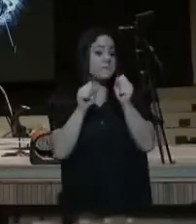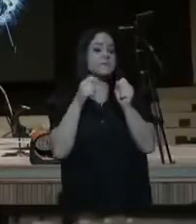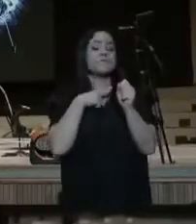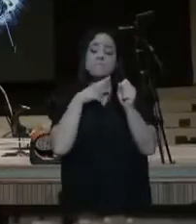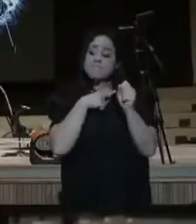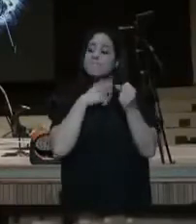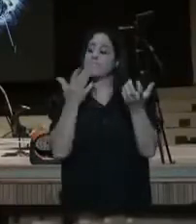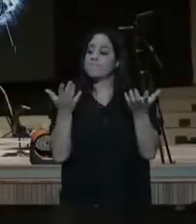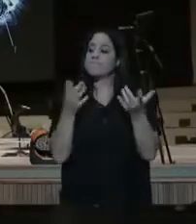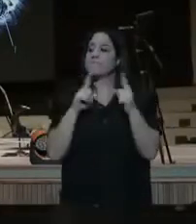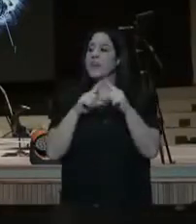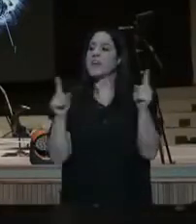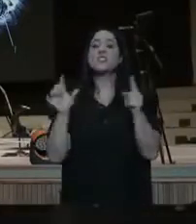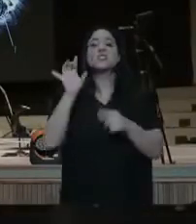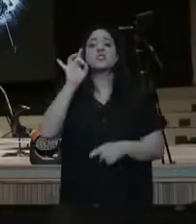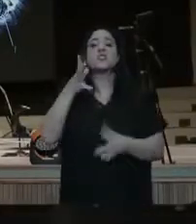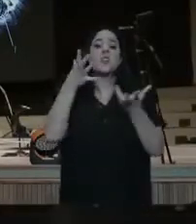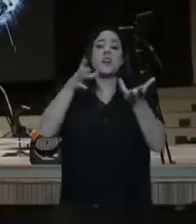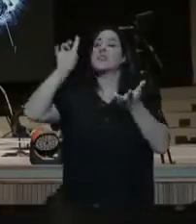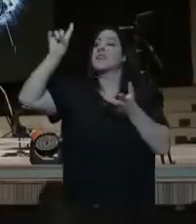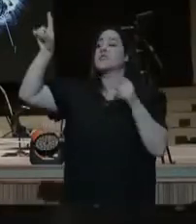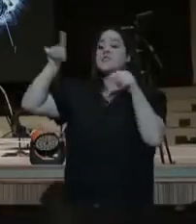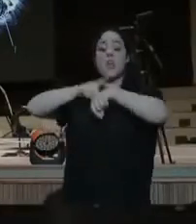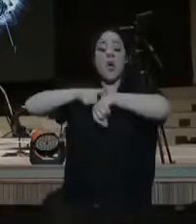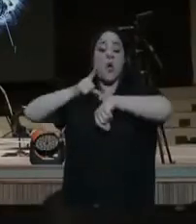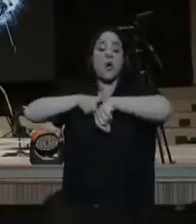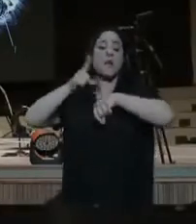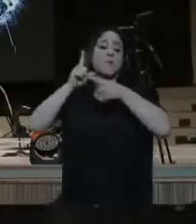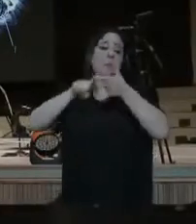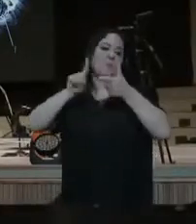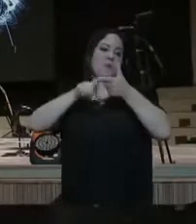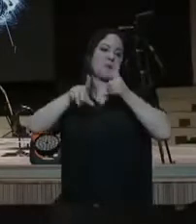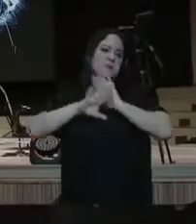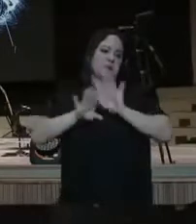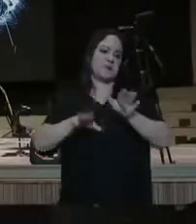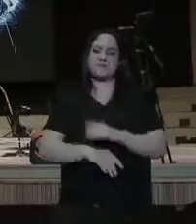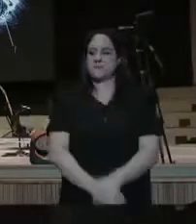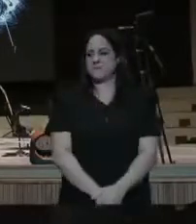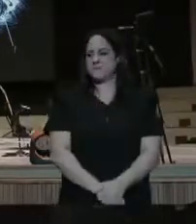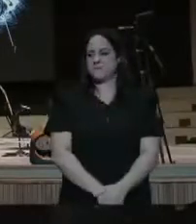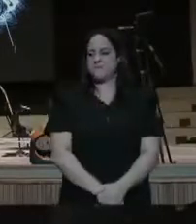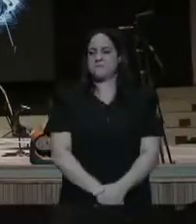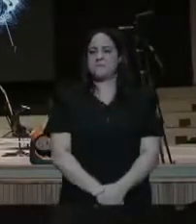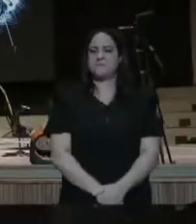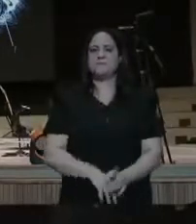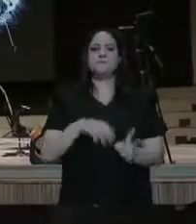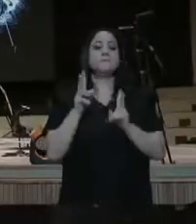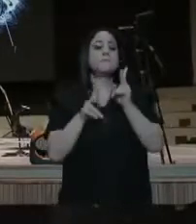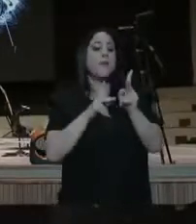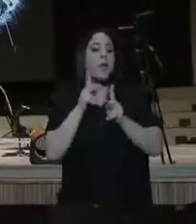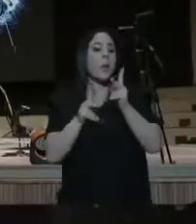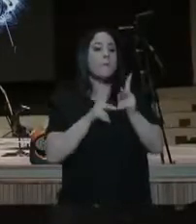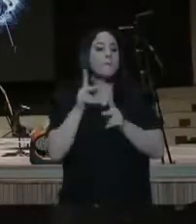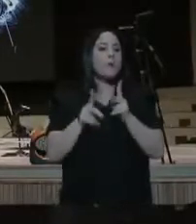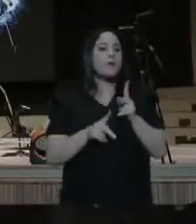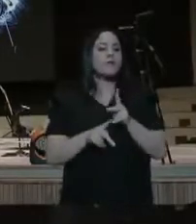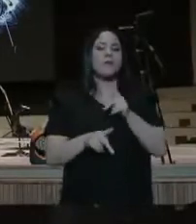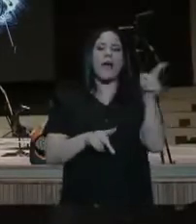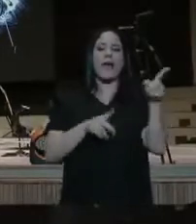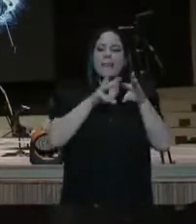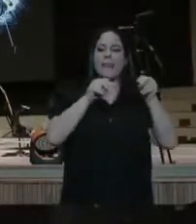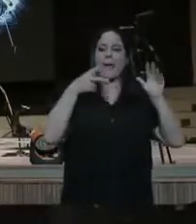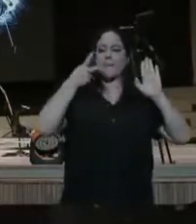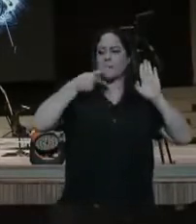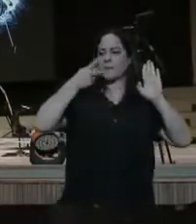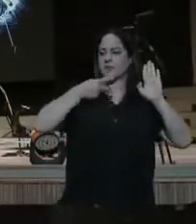vivendo a visão determina que aquele povo que veio lá da terra prometida e números